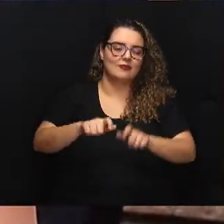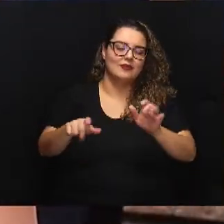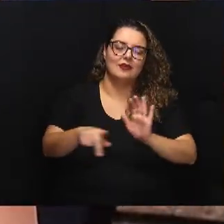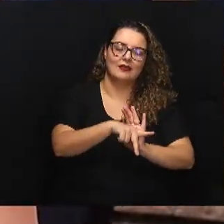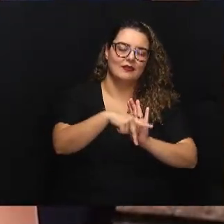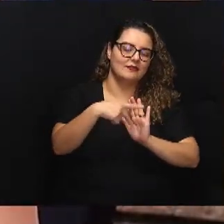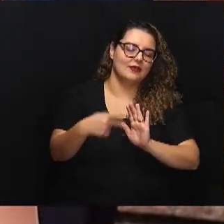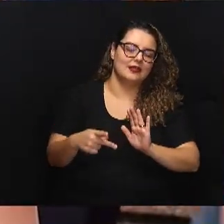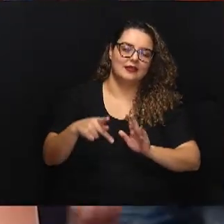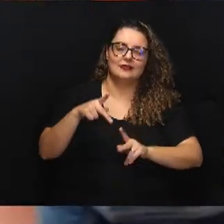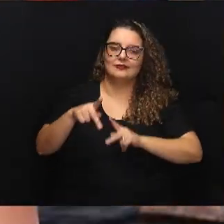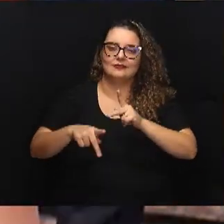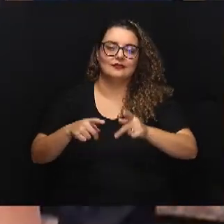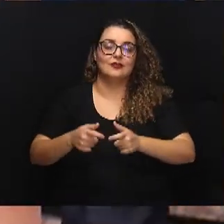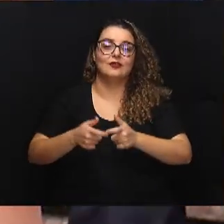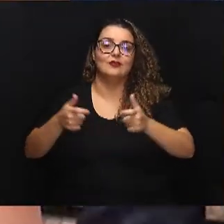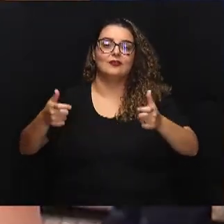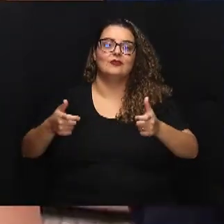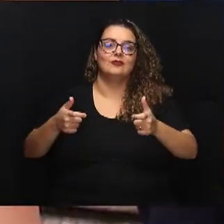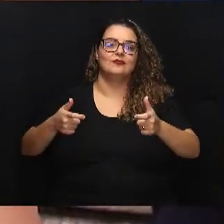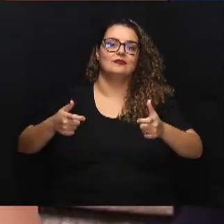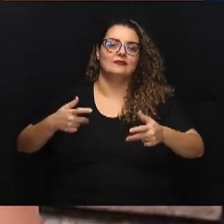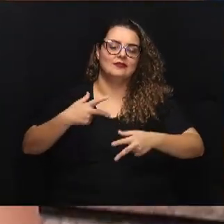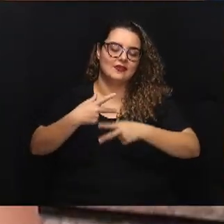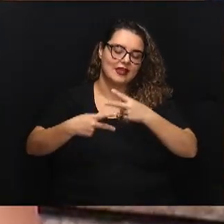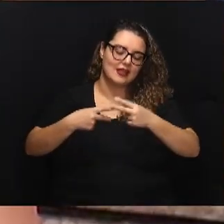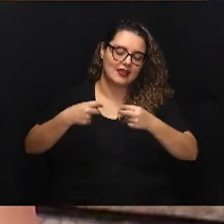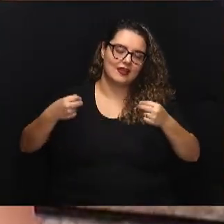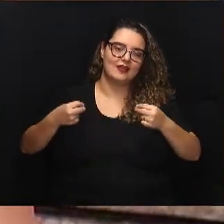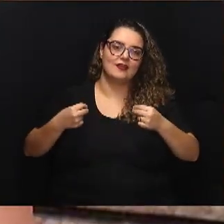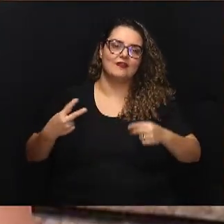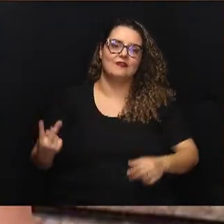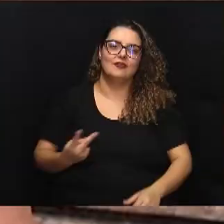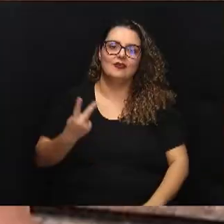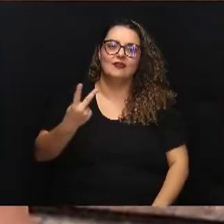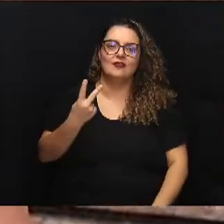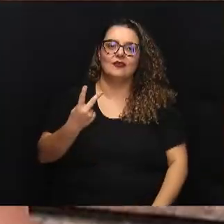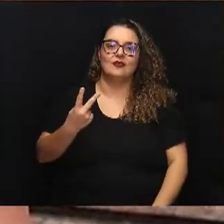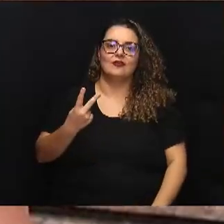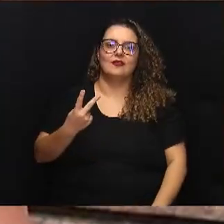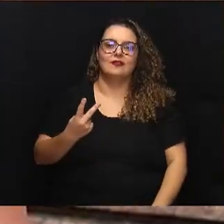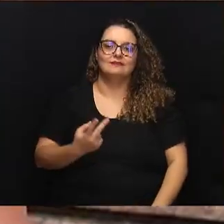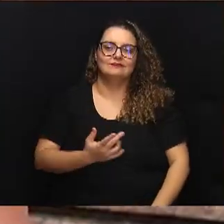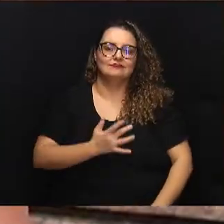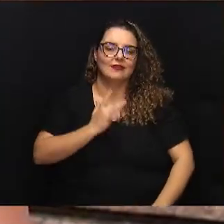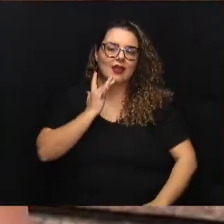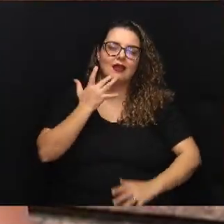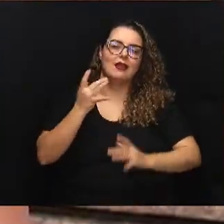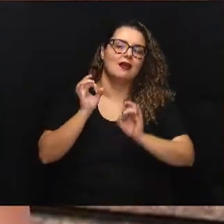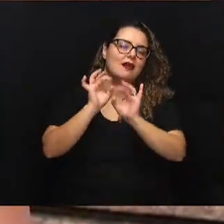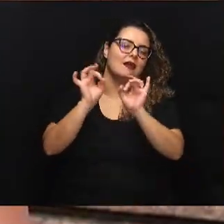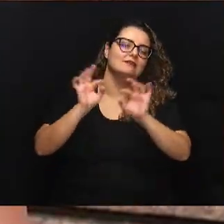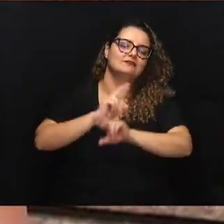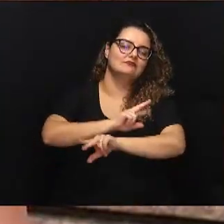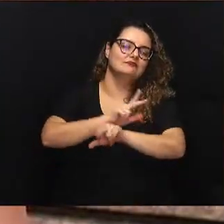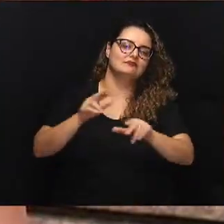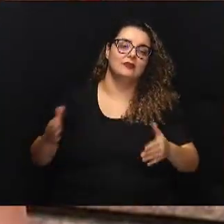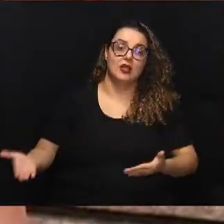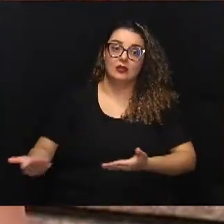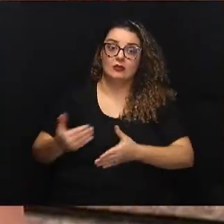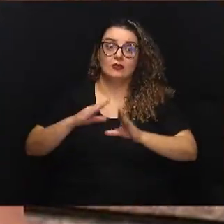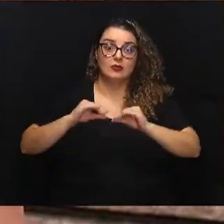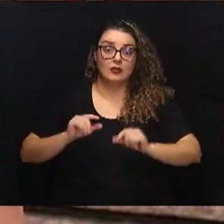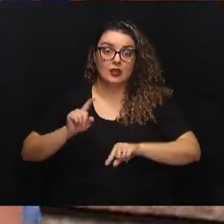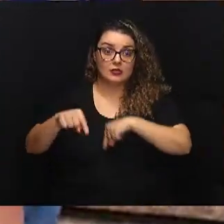seu povo, o seu maior presente, o seu maior valor, sua maior joia. E ela abraça e acolhe todos que vieram de